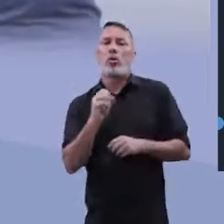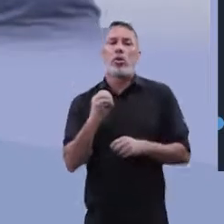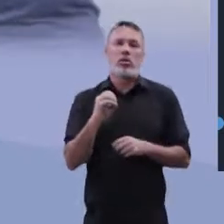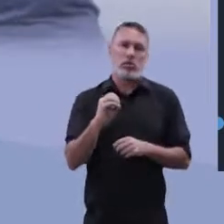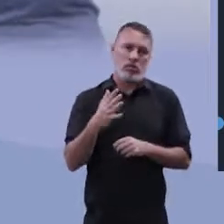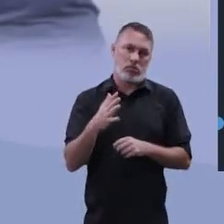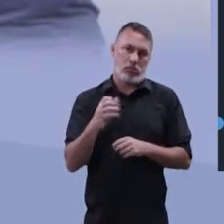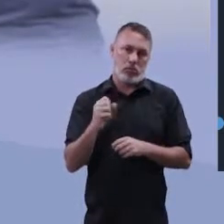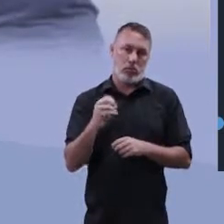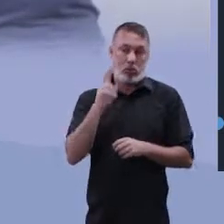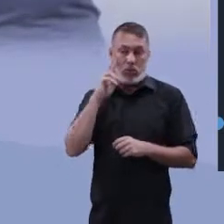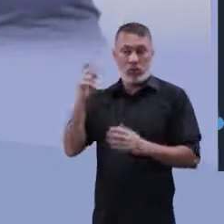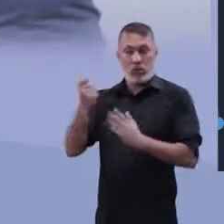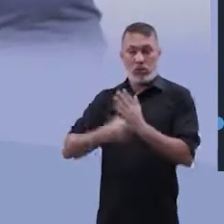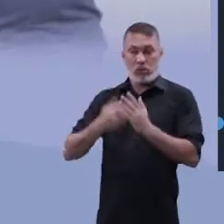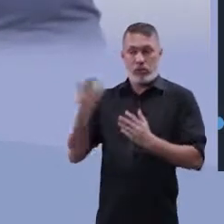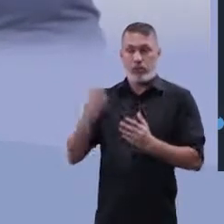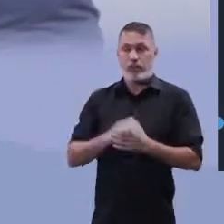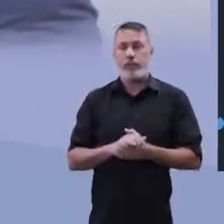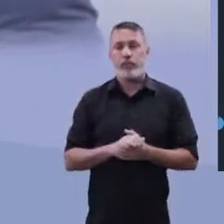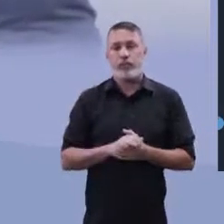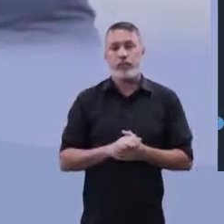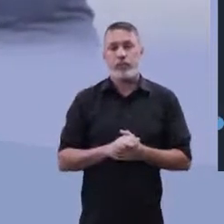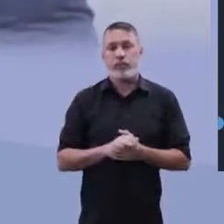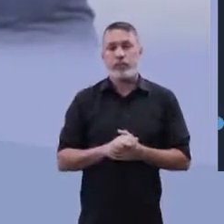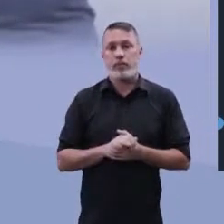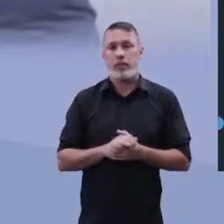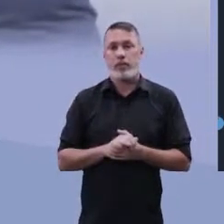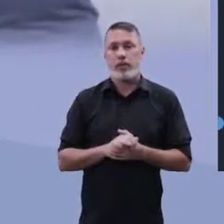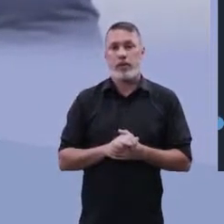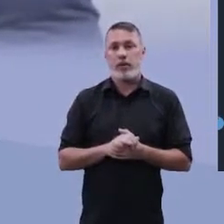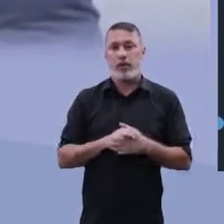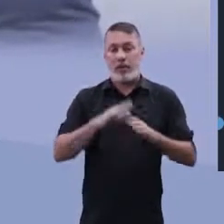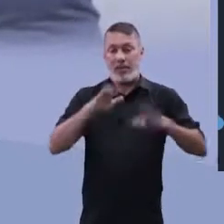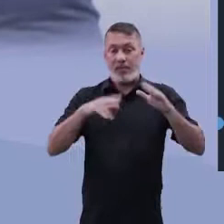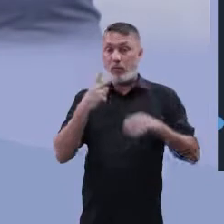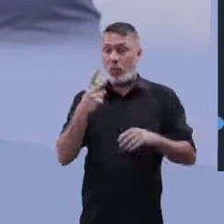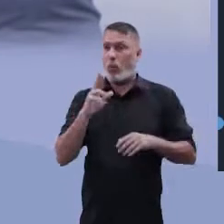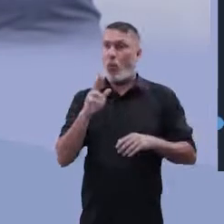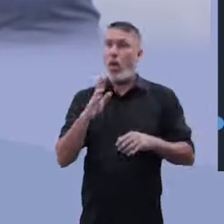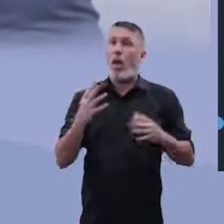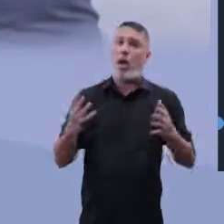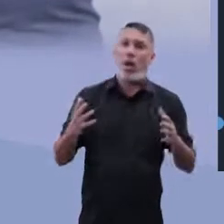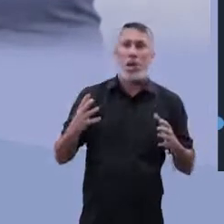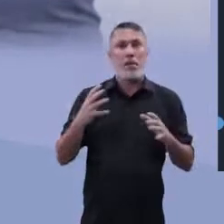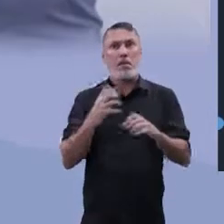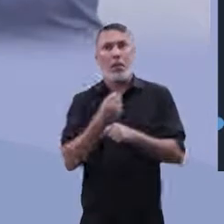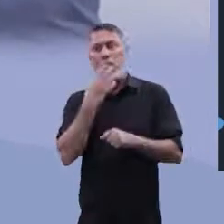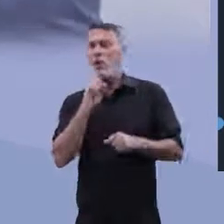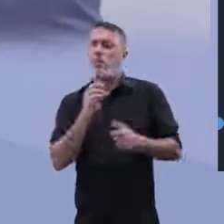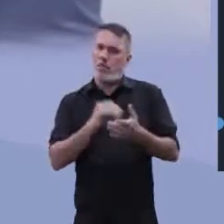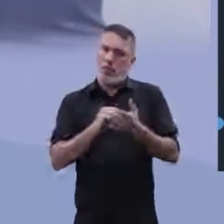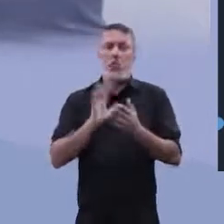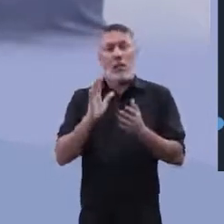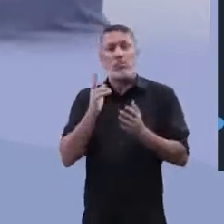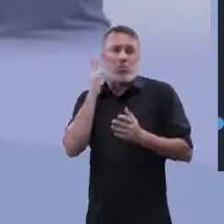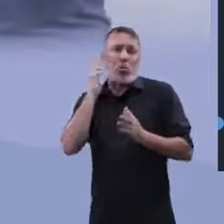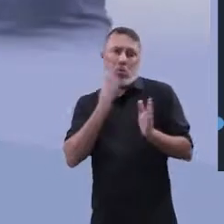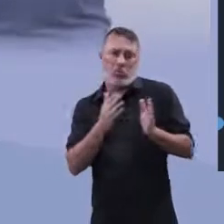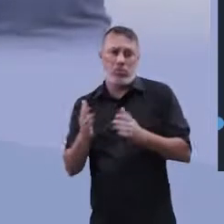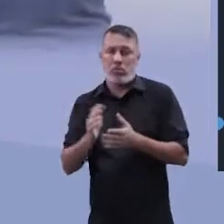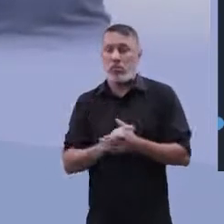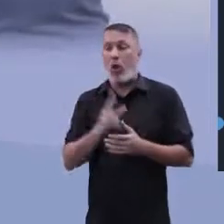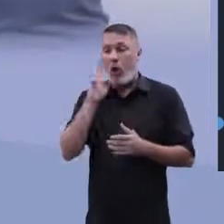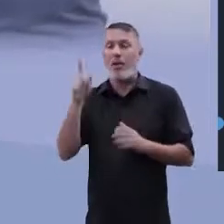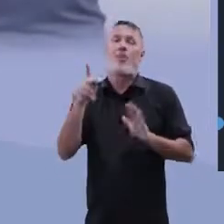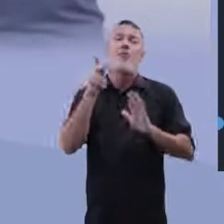80 pontos. Olha lá, o nível 2 não é ainda uma pontuação que você, né, aquela pontuação que bom. Não, olha,